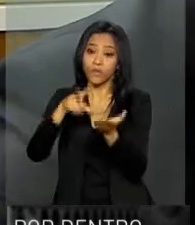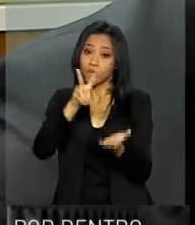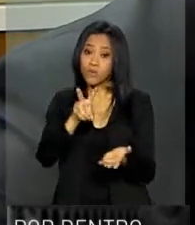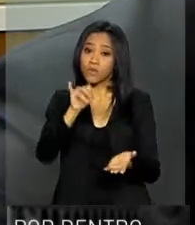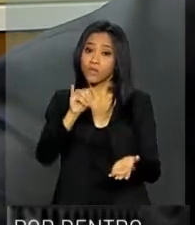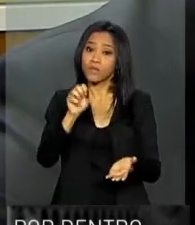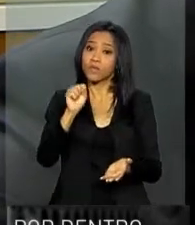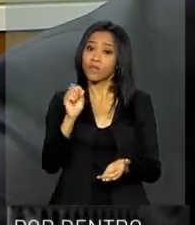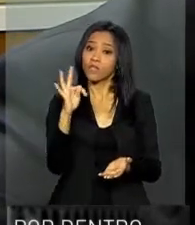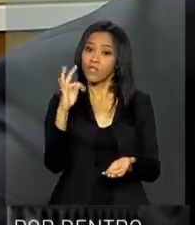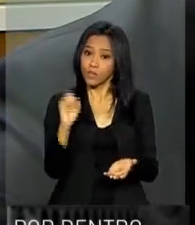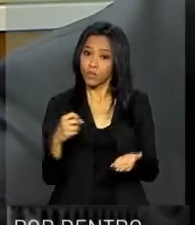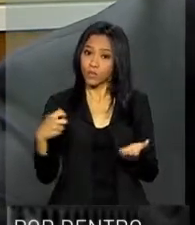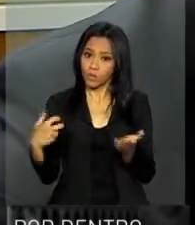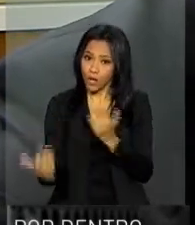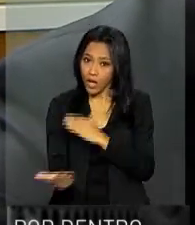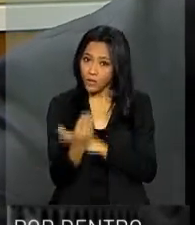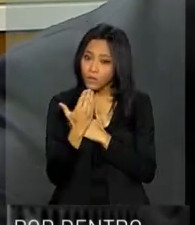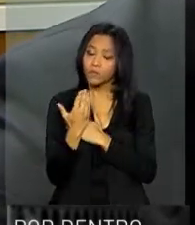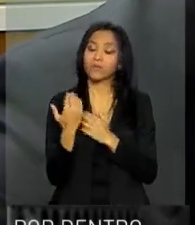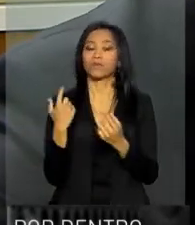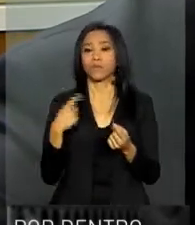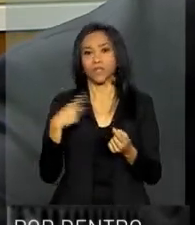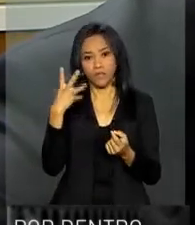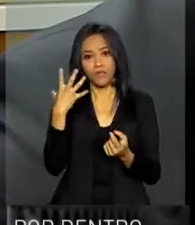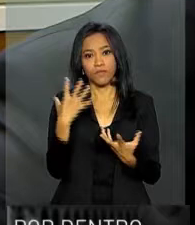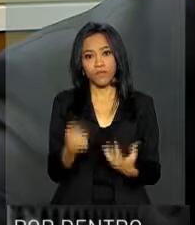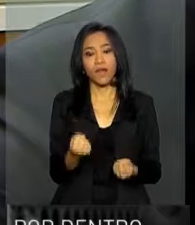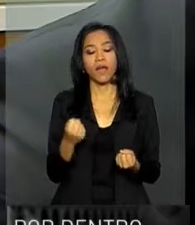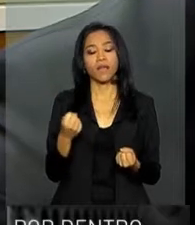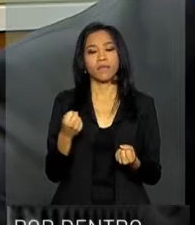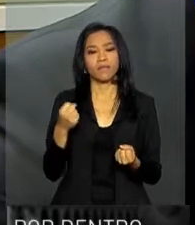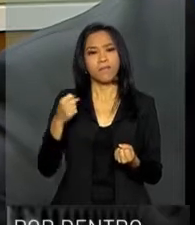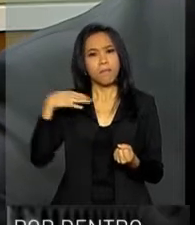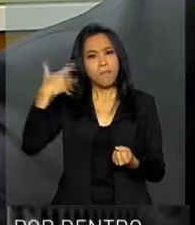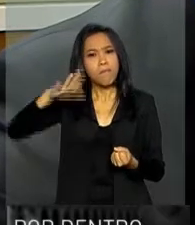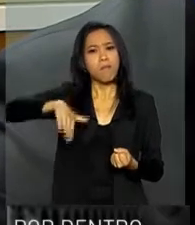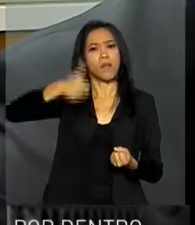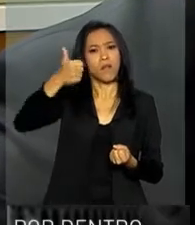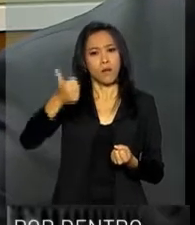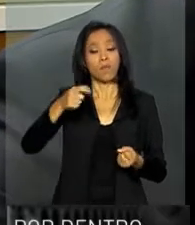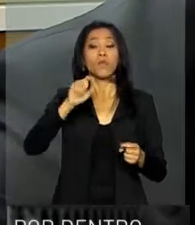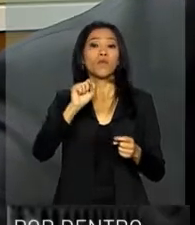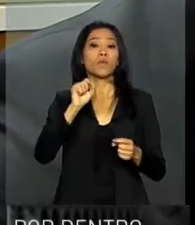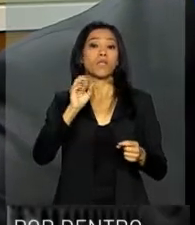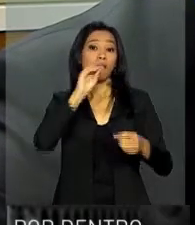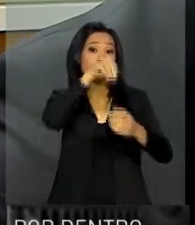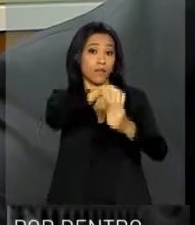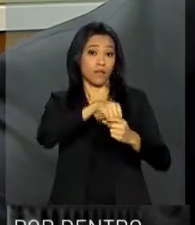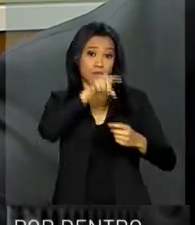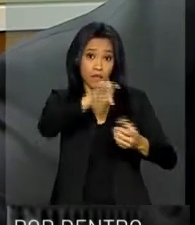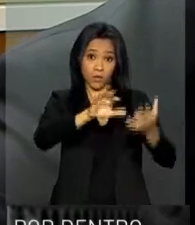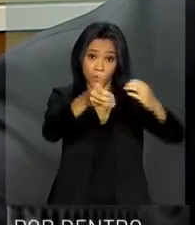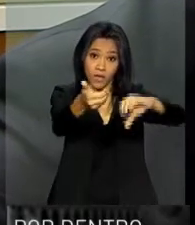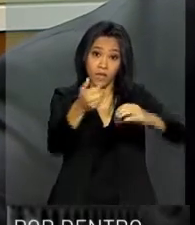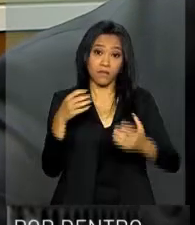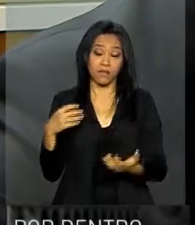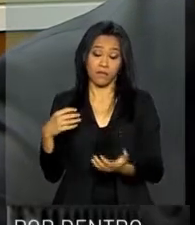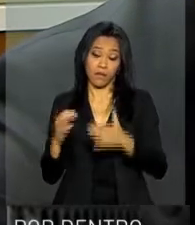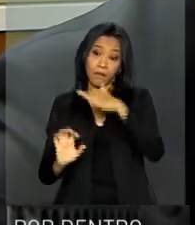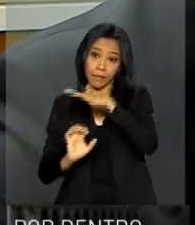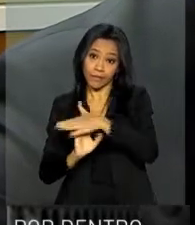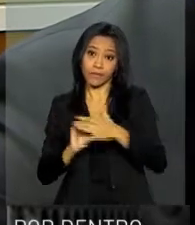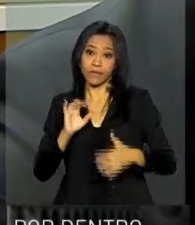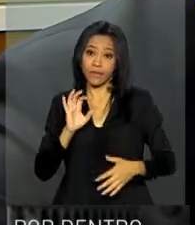nós vamos buscar até é automatizar mais ainda eo que está no congresso e eu citei aqui questão da embratur a questão de 118